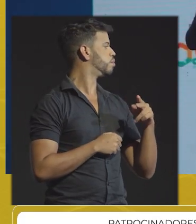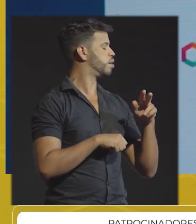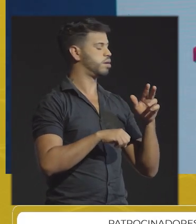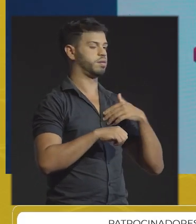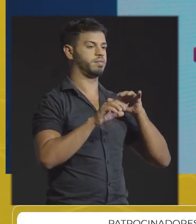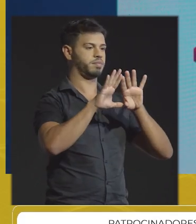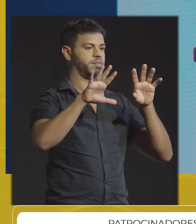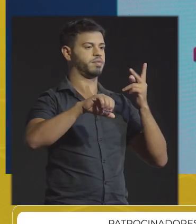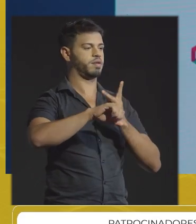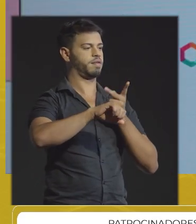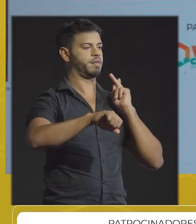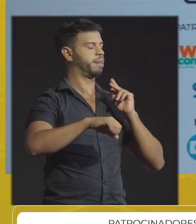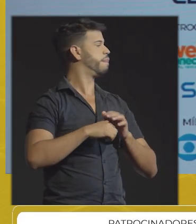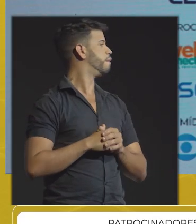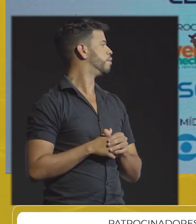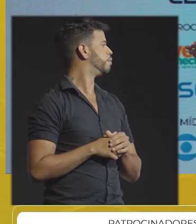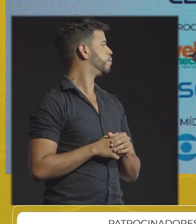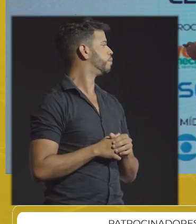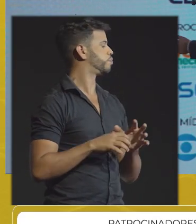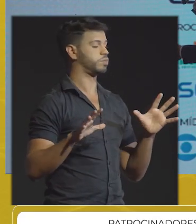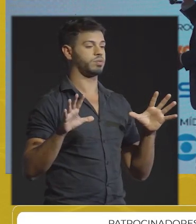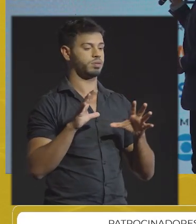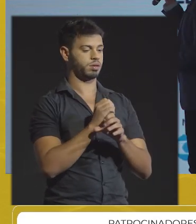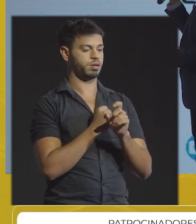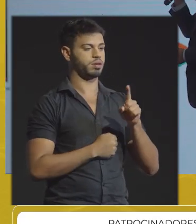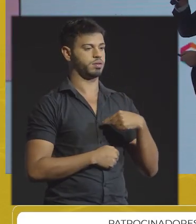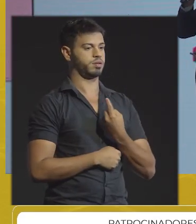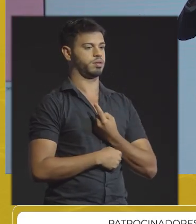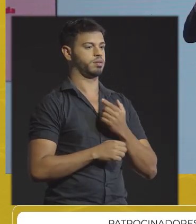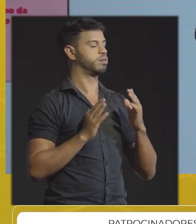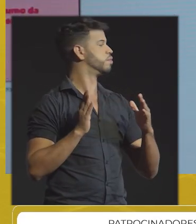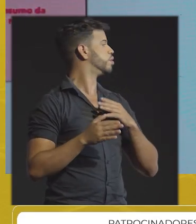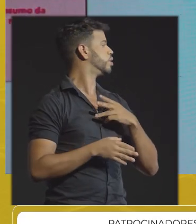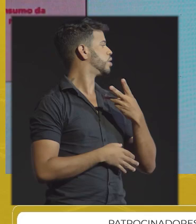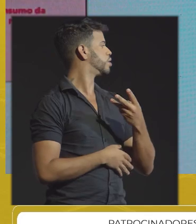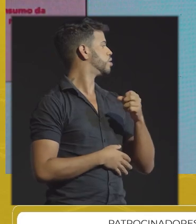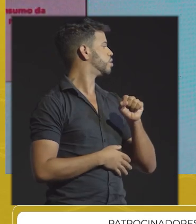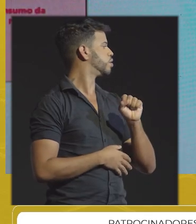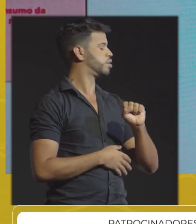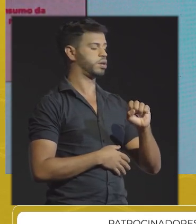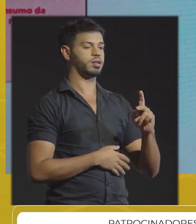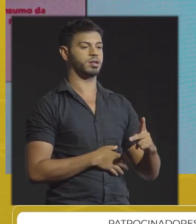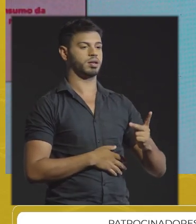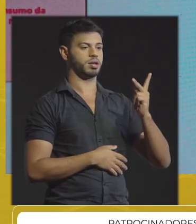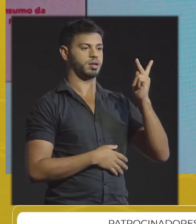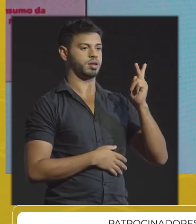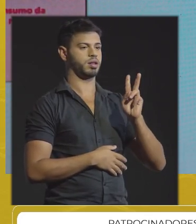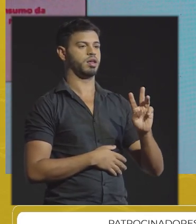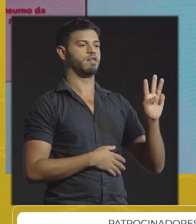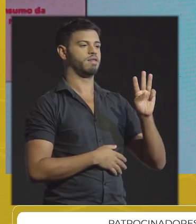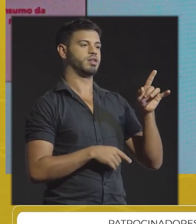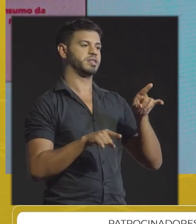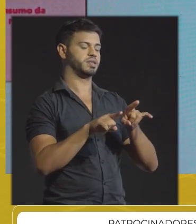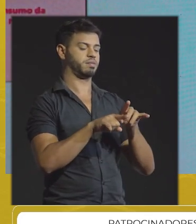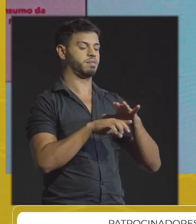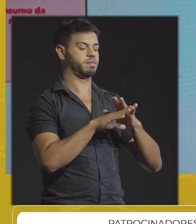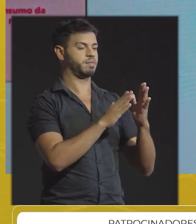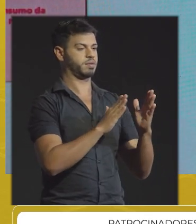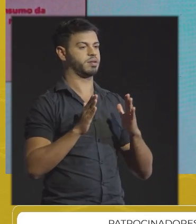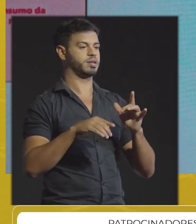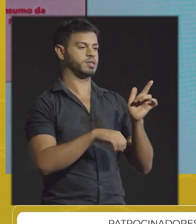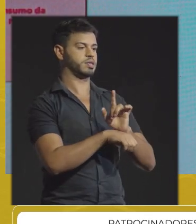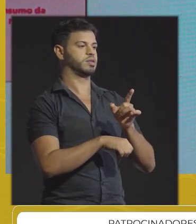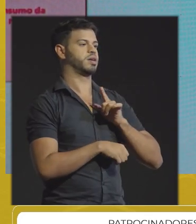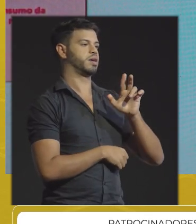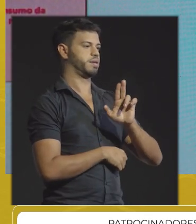vidros fotovoltaicos somando tudo a gente tem aproximadamente 300 0 kW pico sendo que boa parte dessa geração ela